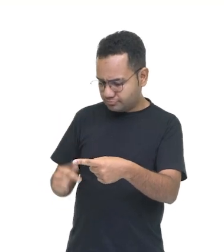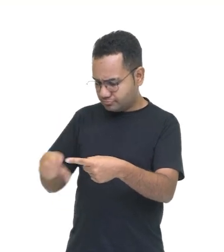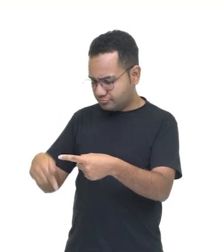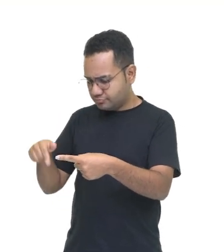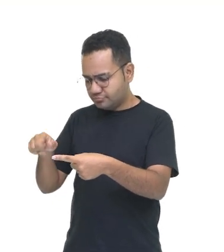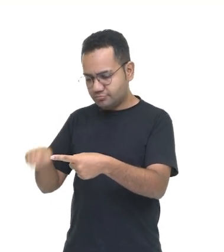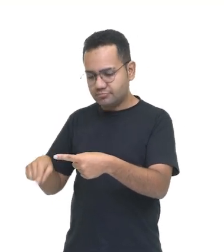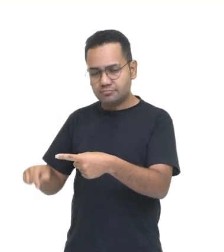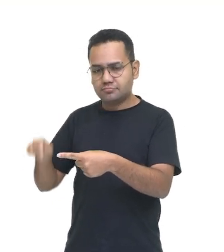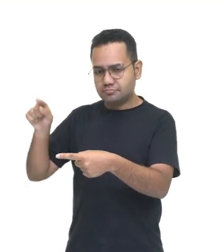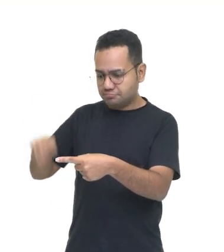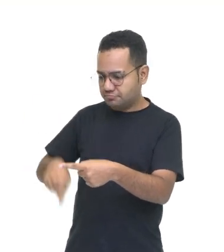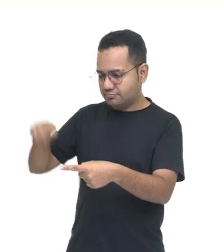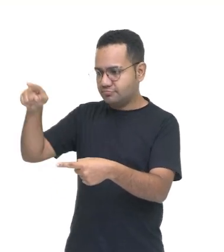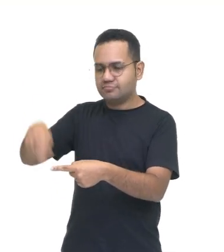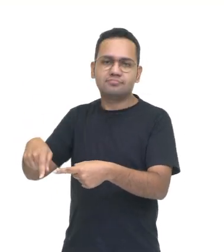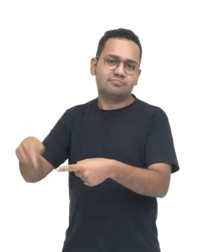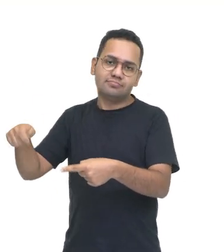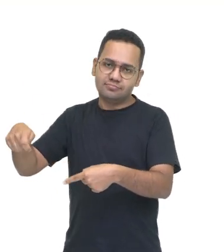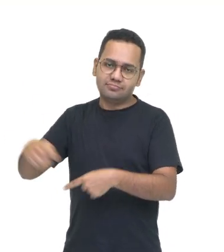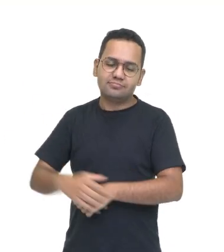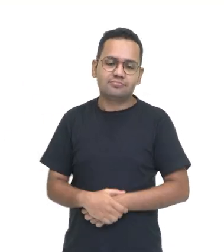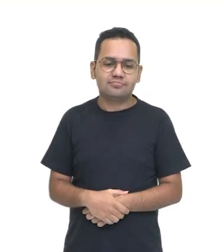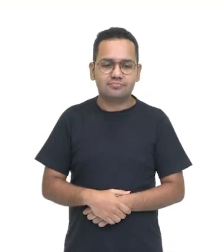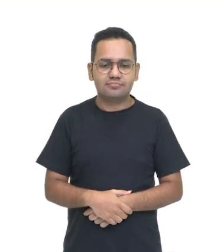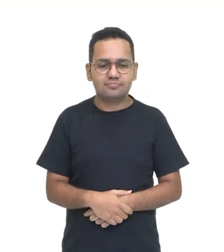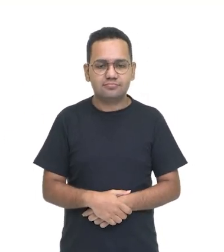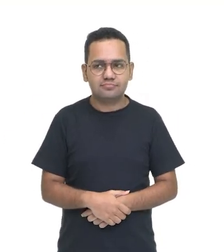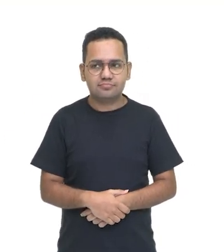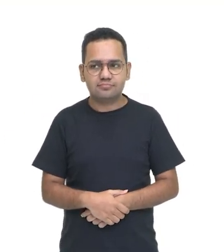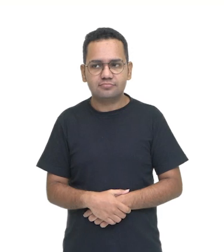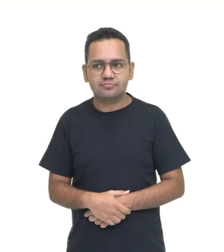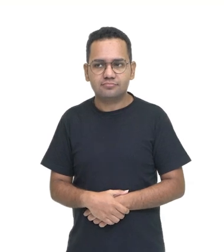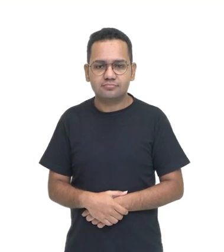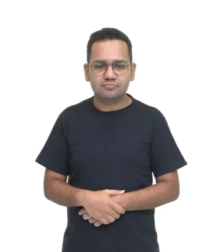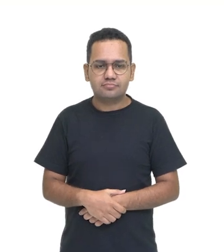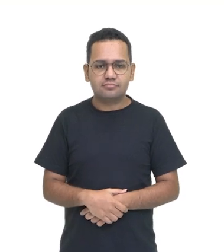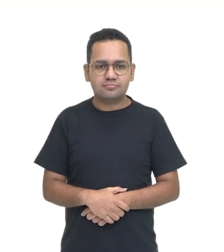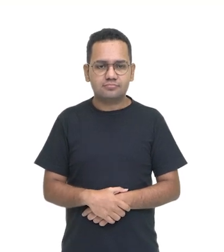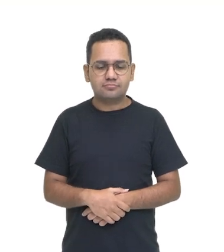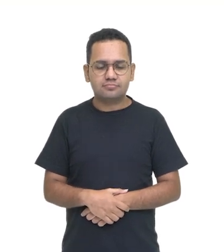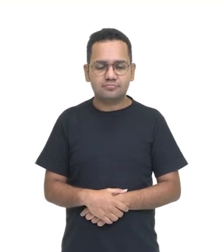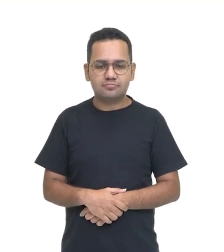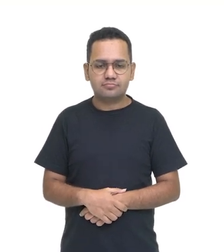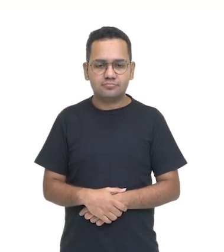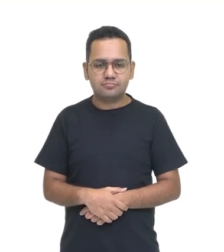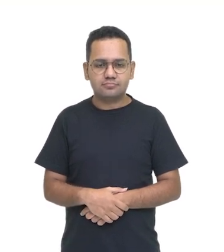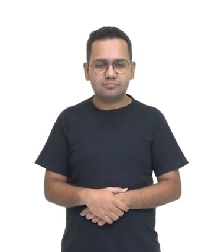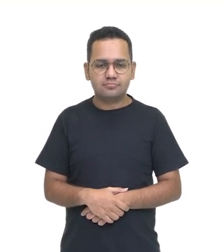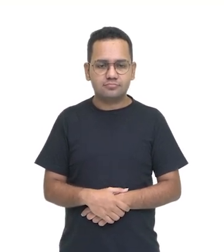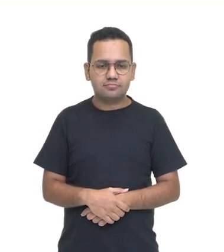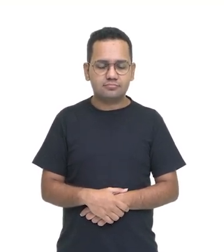7 fatorial de baixo. Então, 7 fatorial. Simplifica.